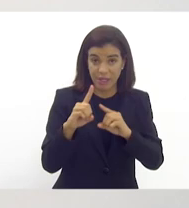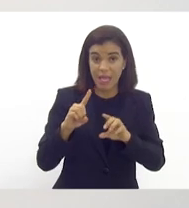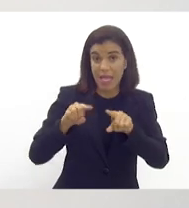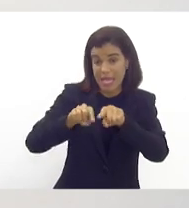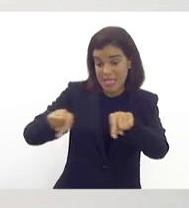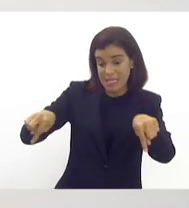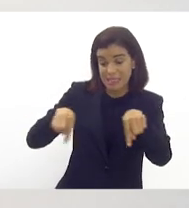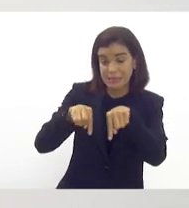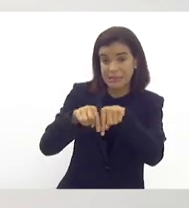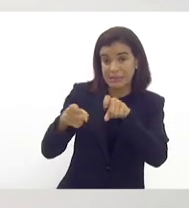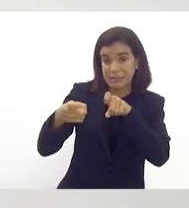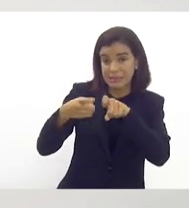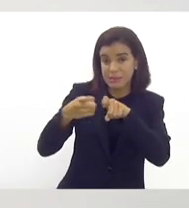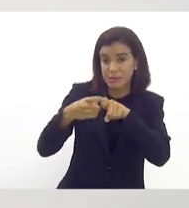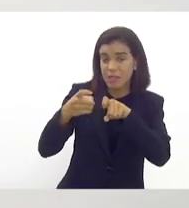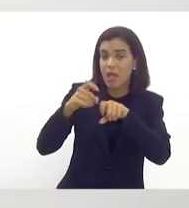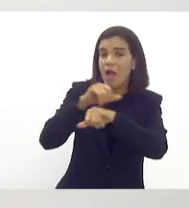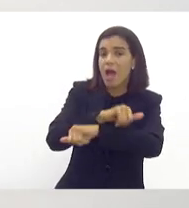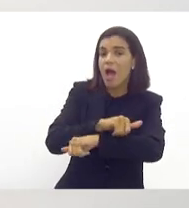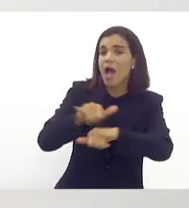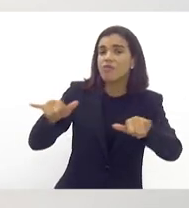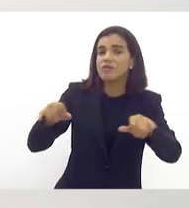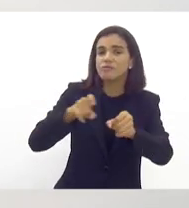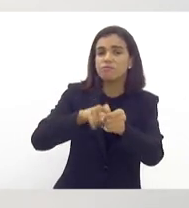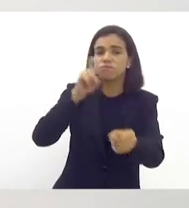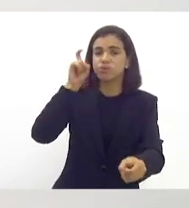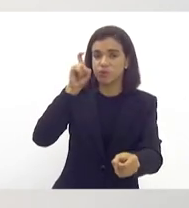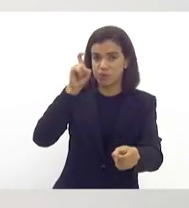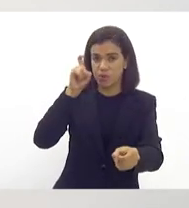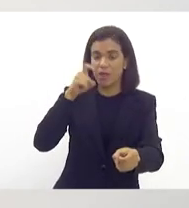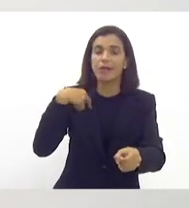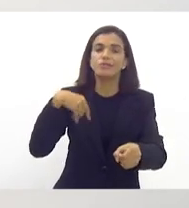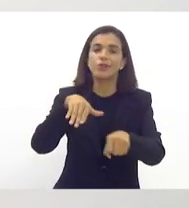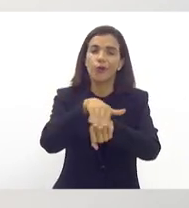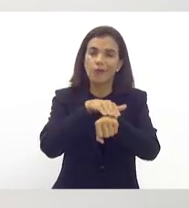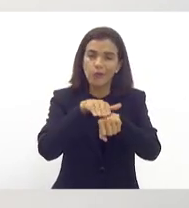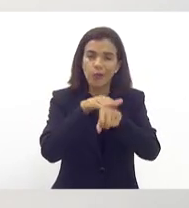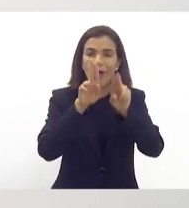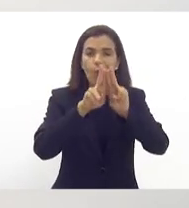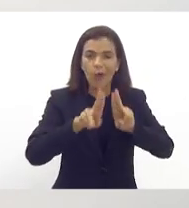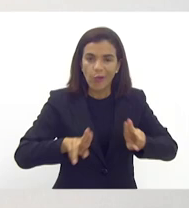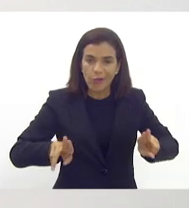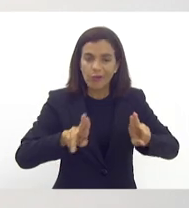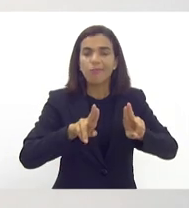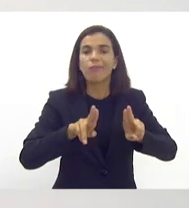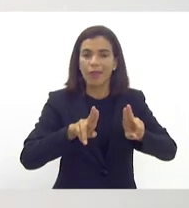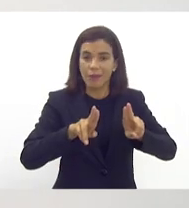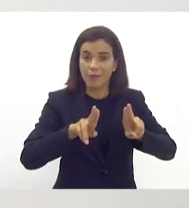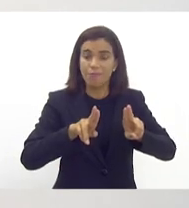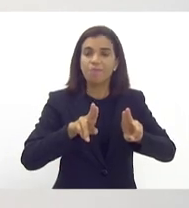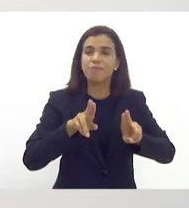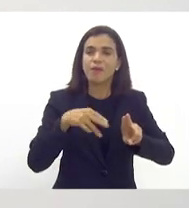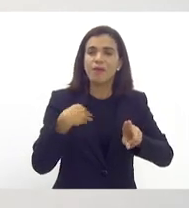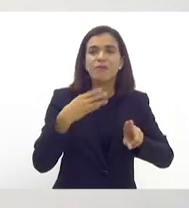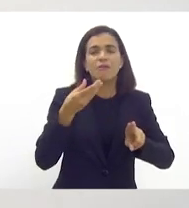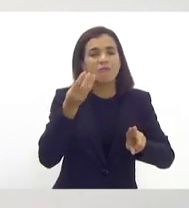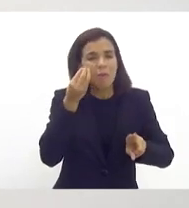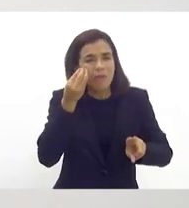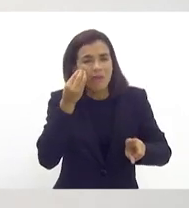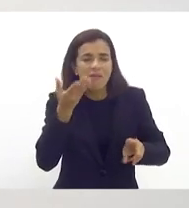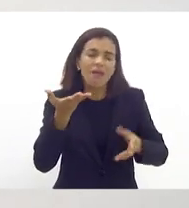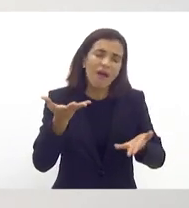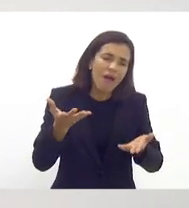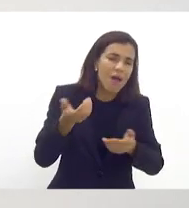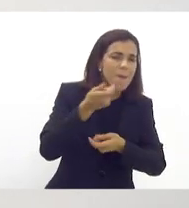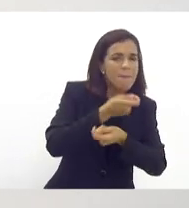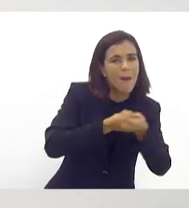estavam com aviso de descredenciamento e a gente conversou com a Unimed notificamos no último dia voltaram falaram que